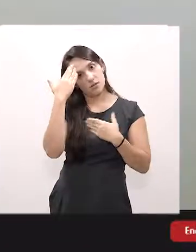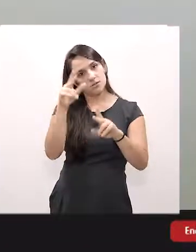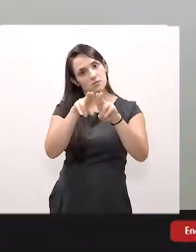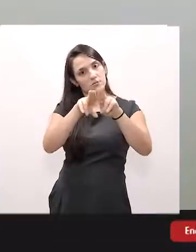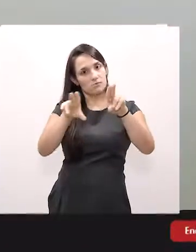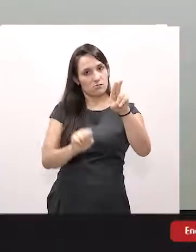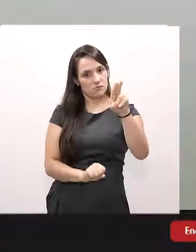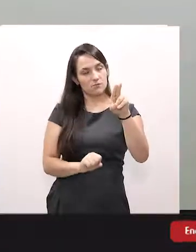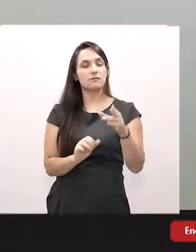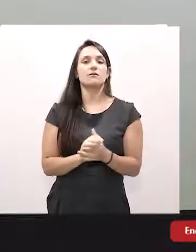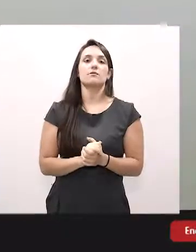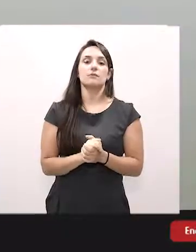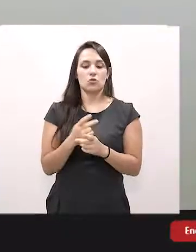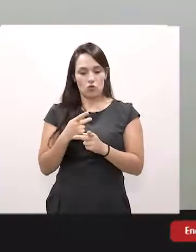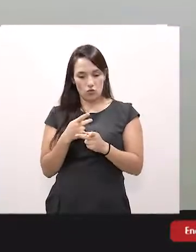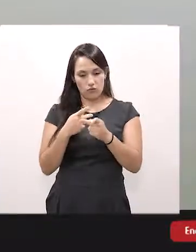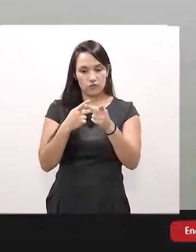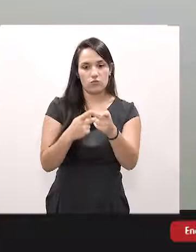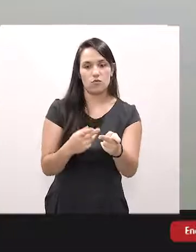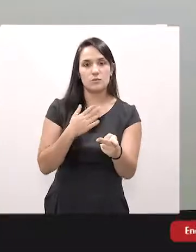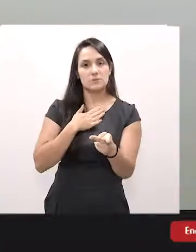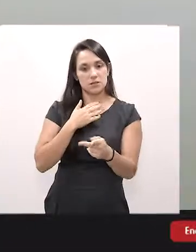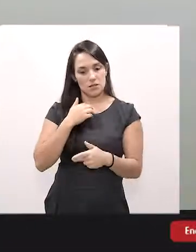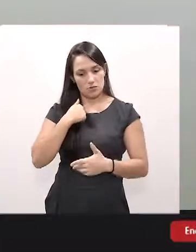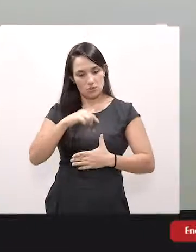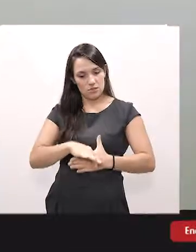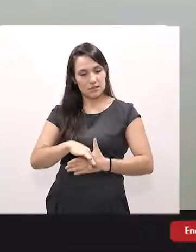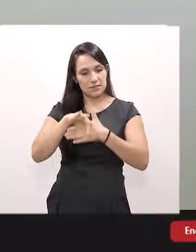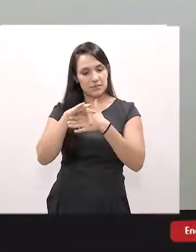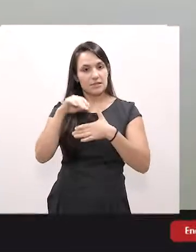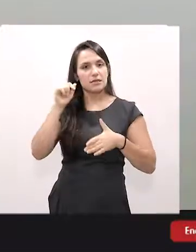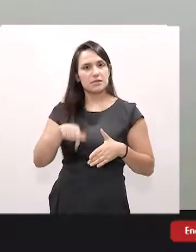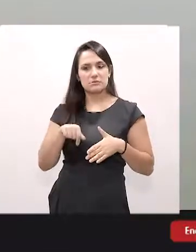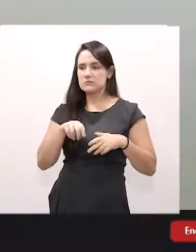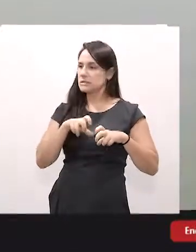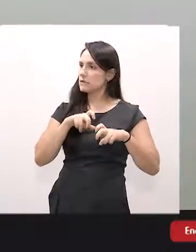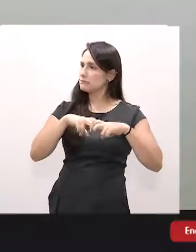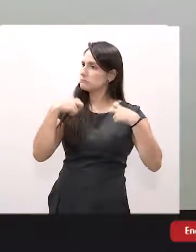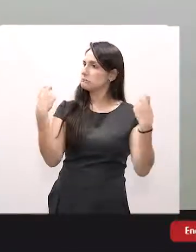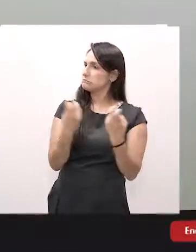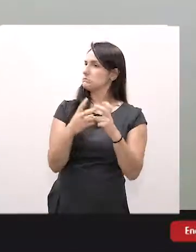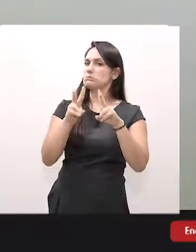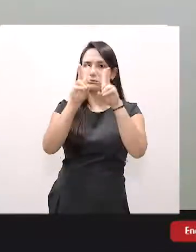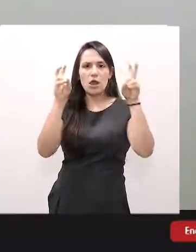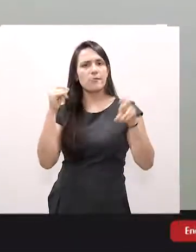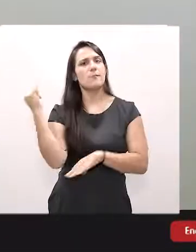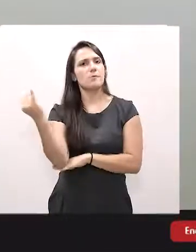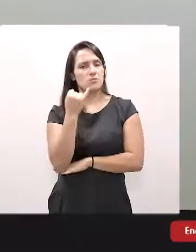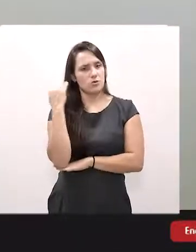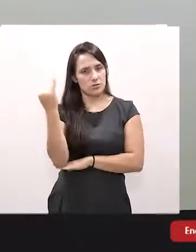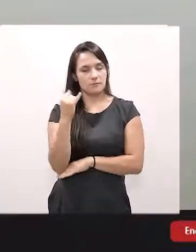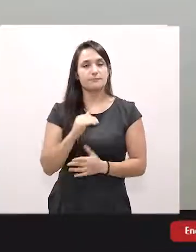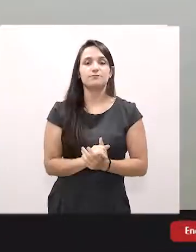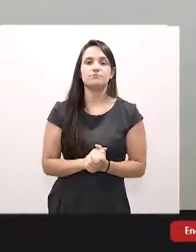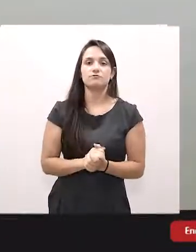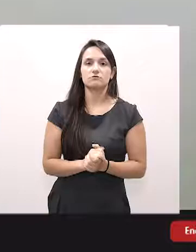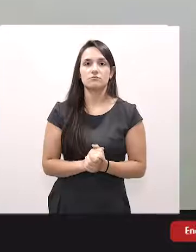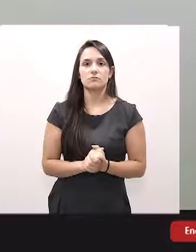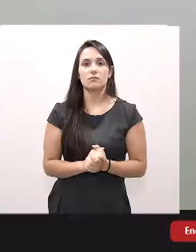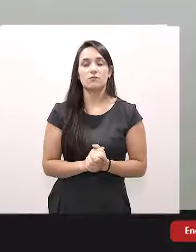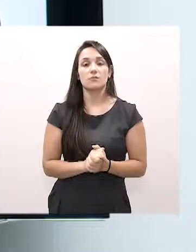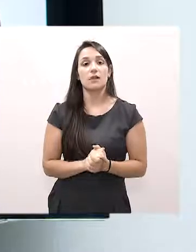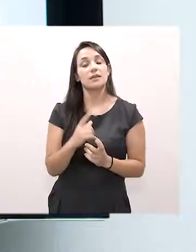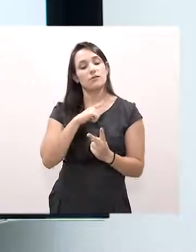agradecer em nome da Universidade Estadual de Mato Grosso do Sul o convite para estar moderando É uma mesa com um tema tão